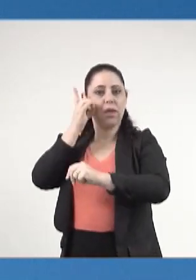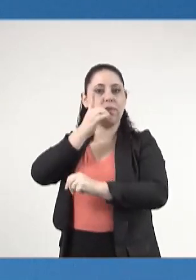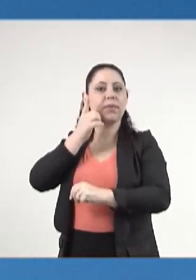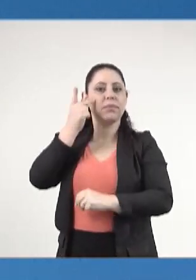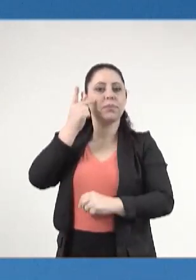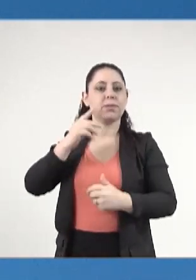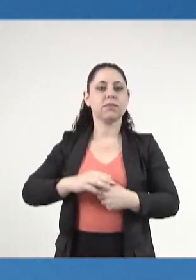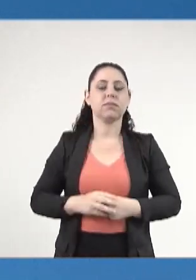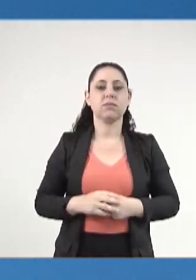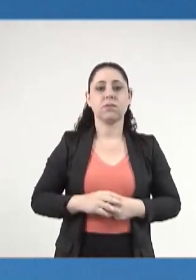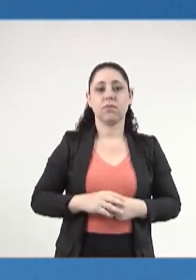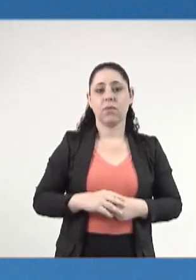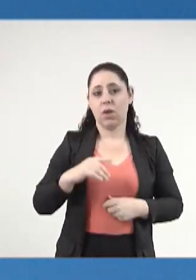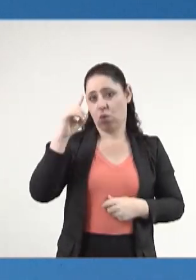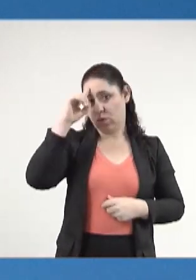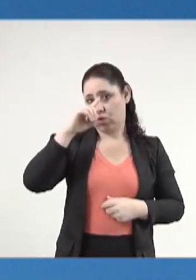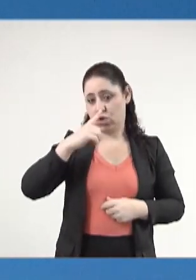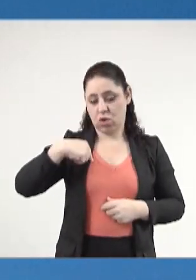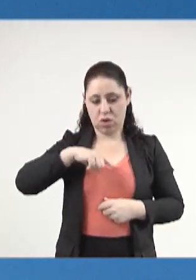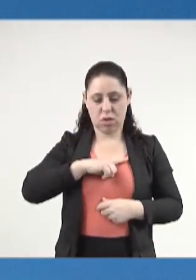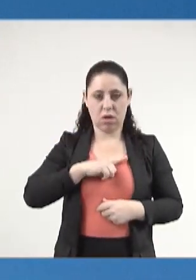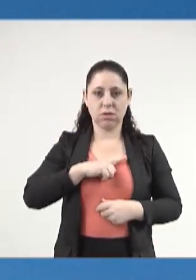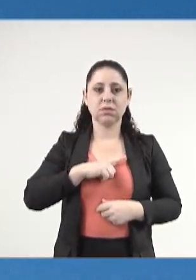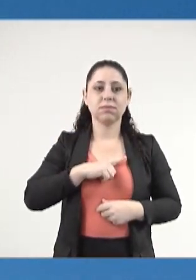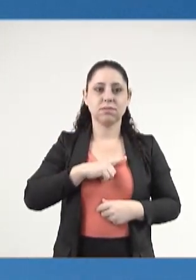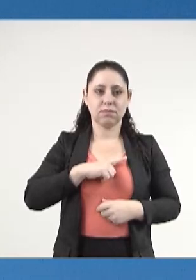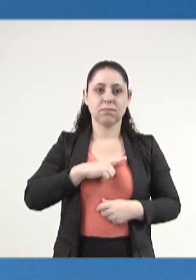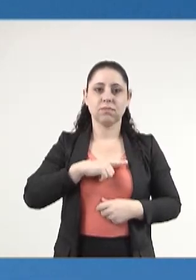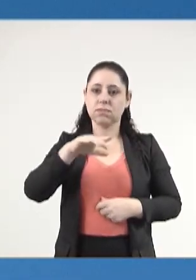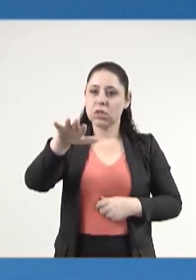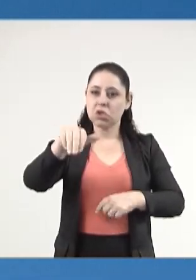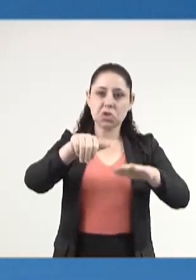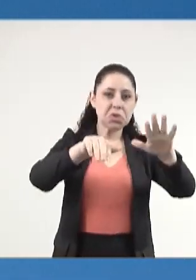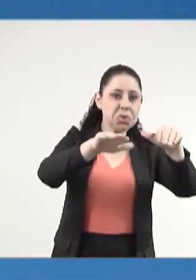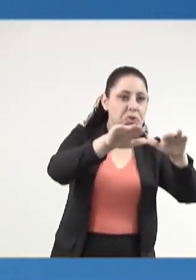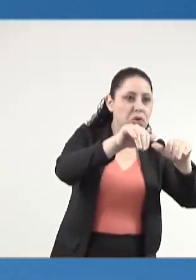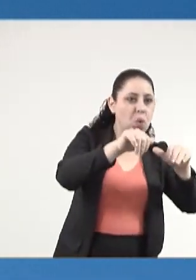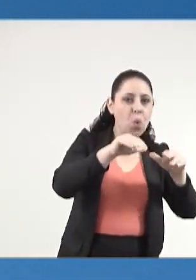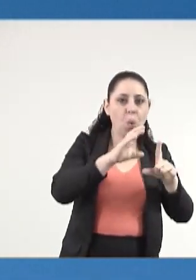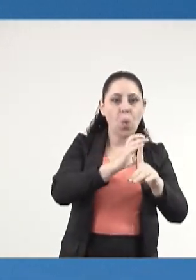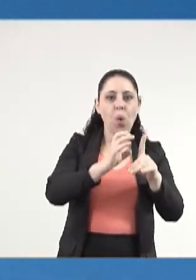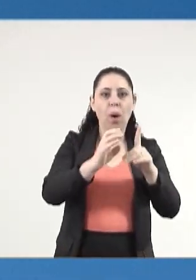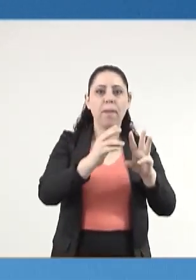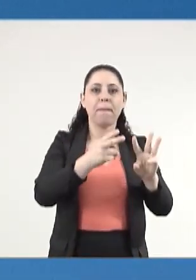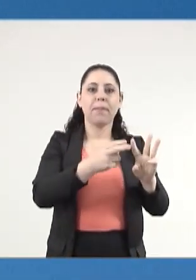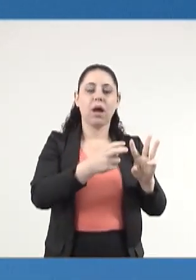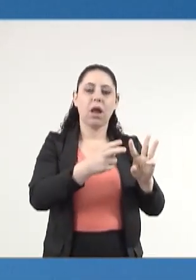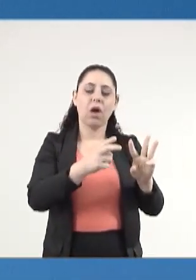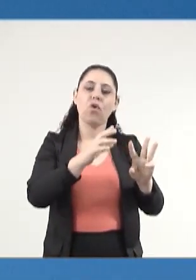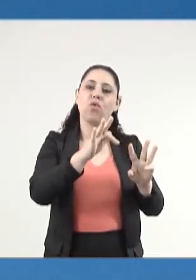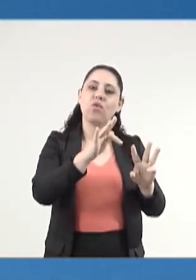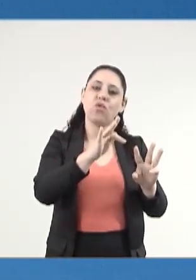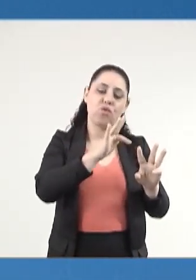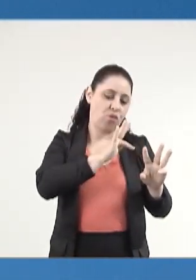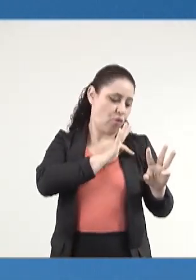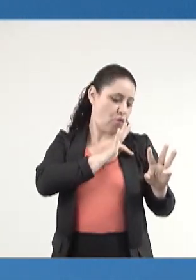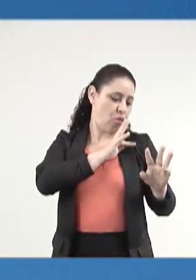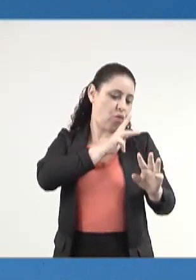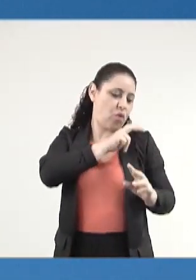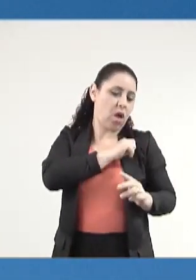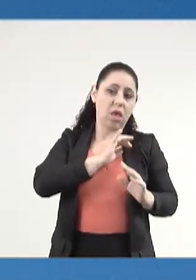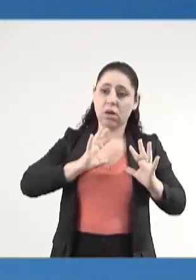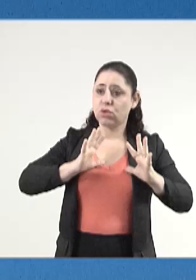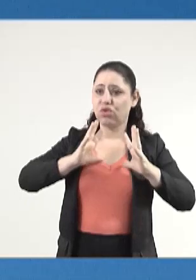Kemp, no dia que nós tomamos posse, chamamos a comunidade indígena para participar, a FUNAI, todos